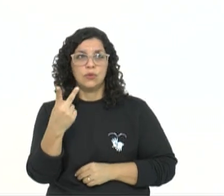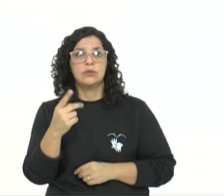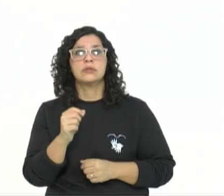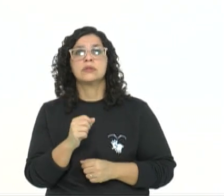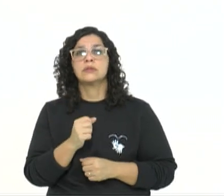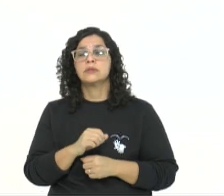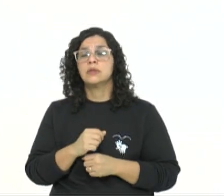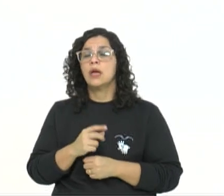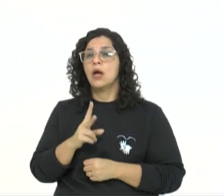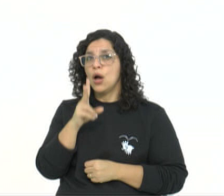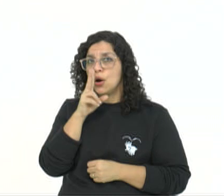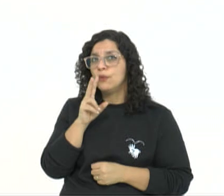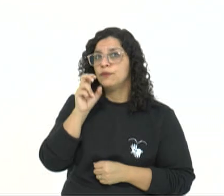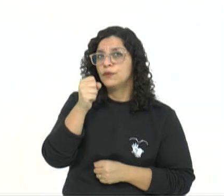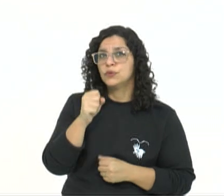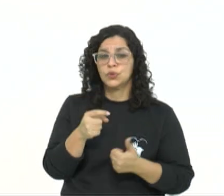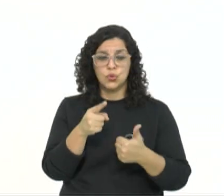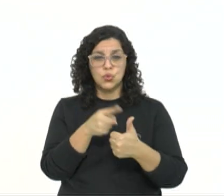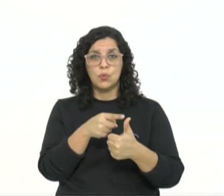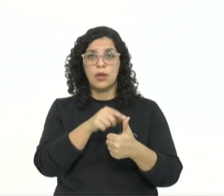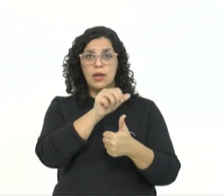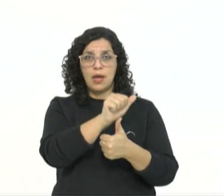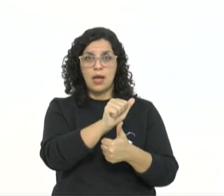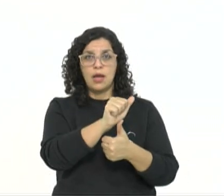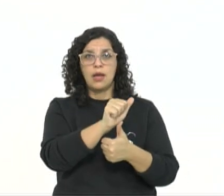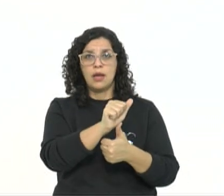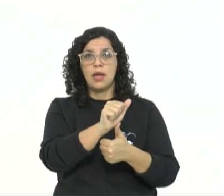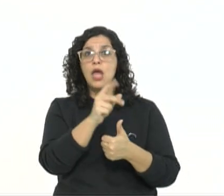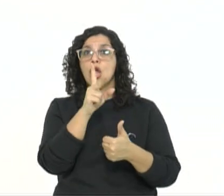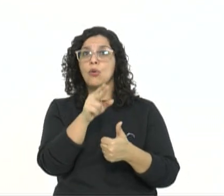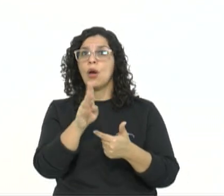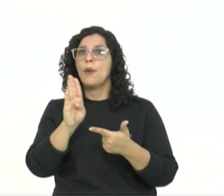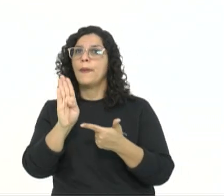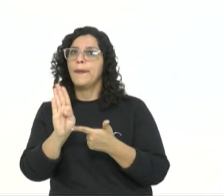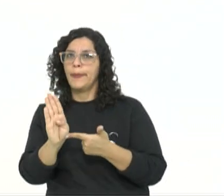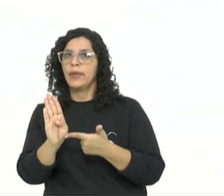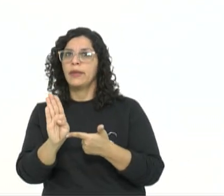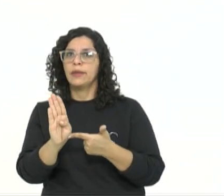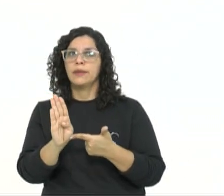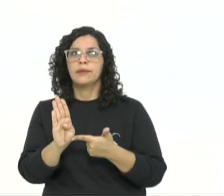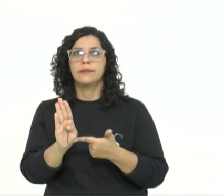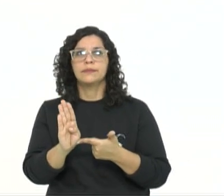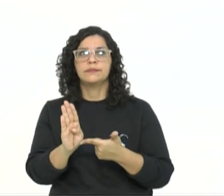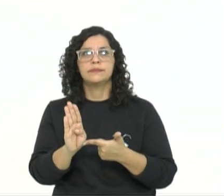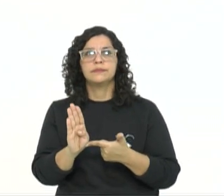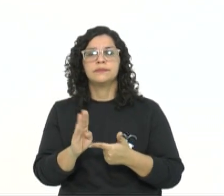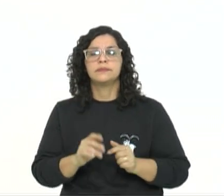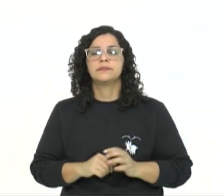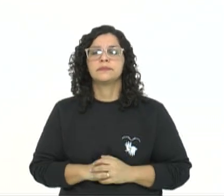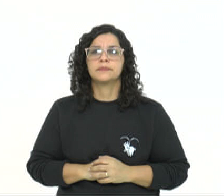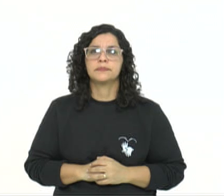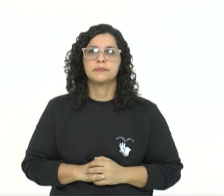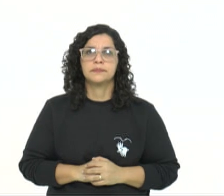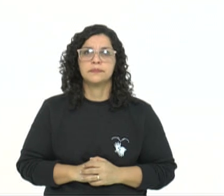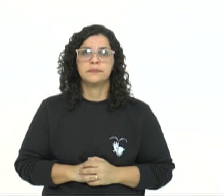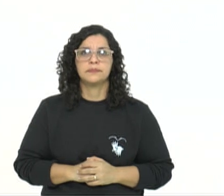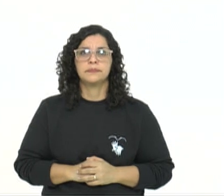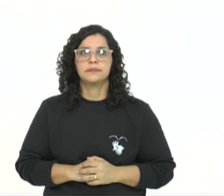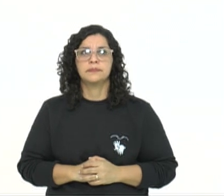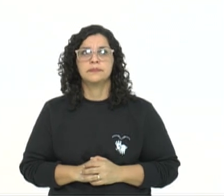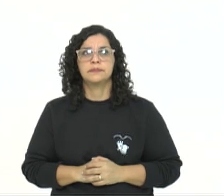A intensidade da força do polegar sobre A é igual à do indicador